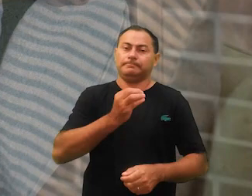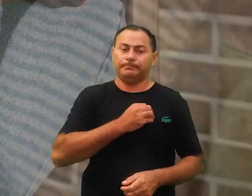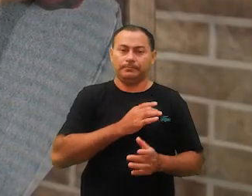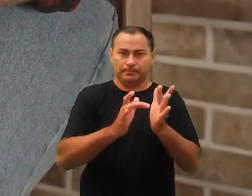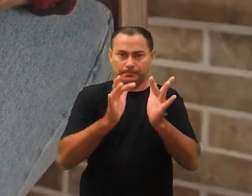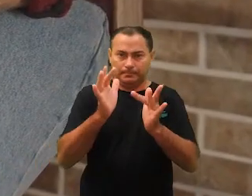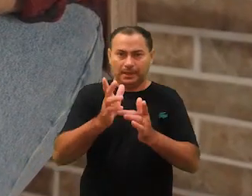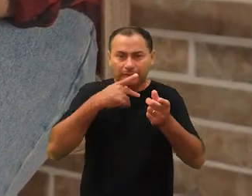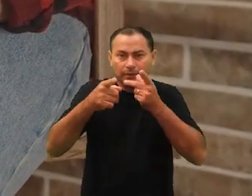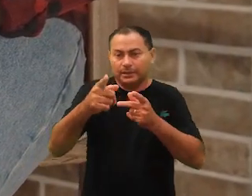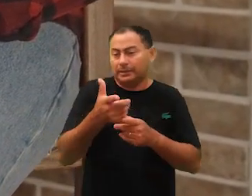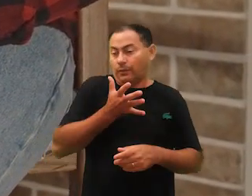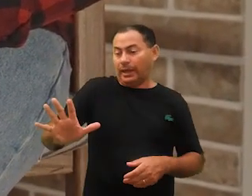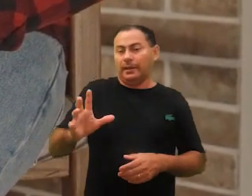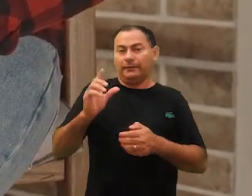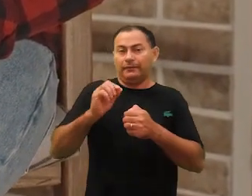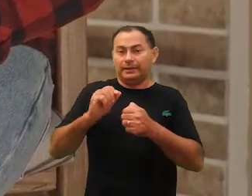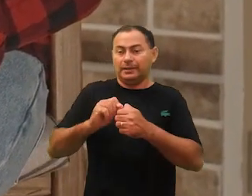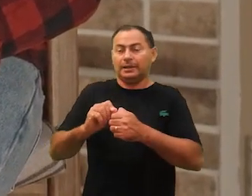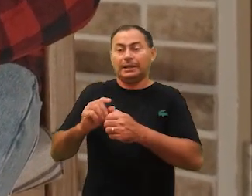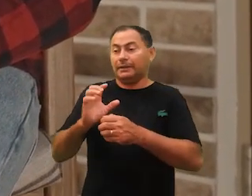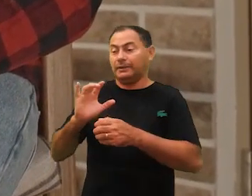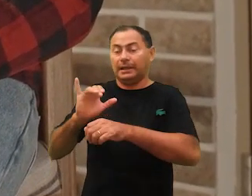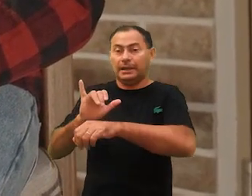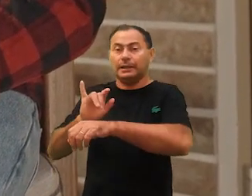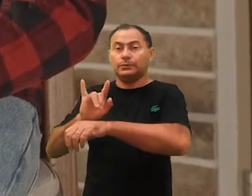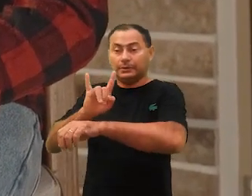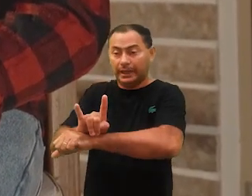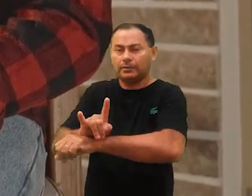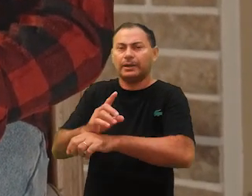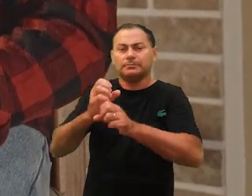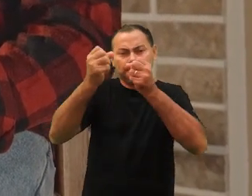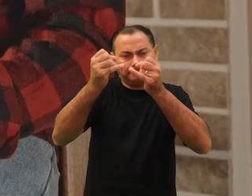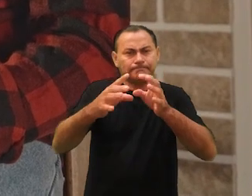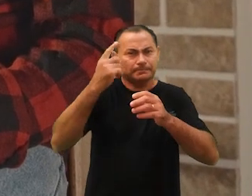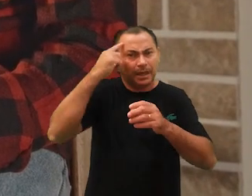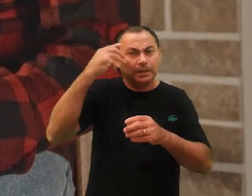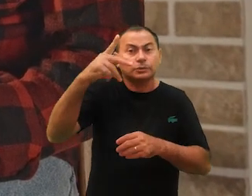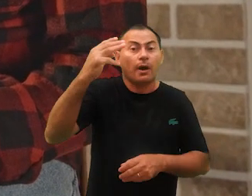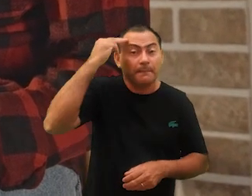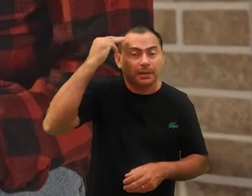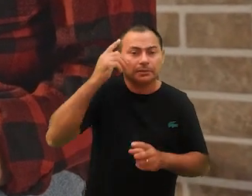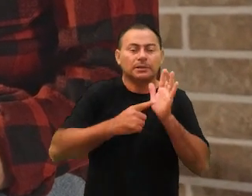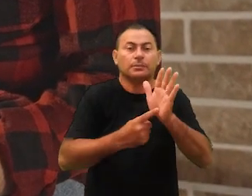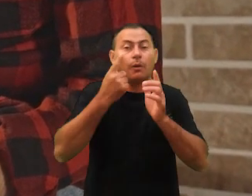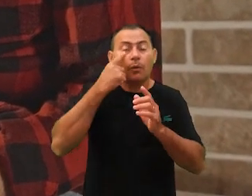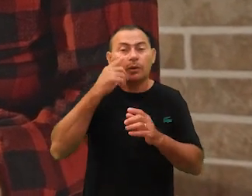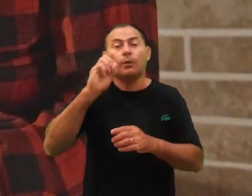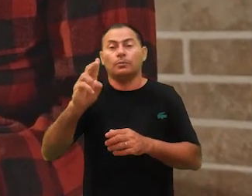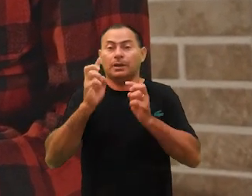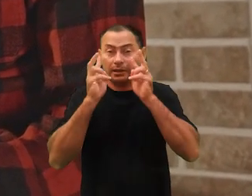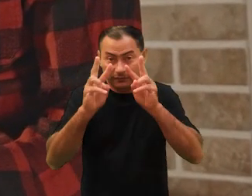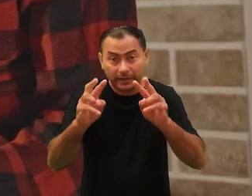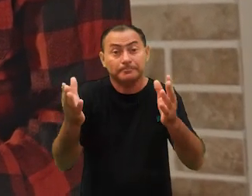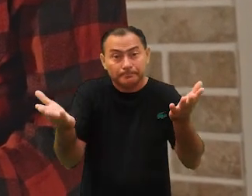pecado. Jesus está dizendo que se você não quer cometer adultério, deve disciplinar sua mente. É isso que representa o olho ou o